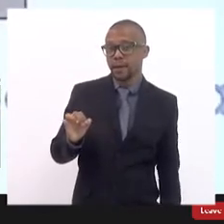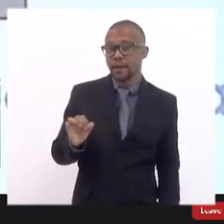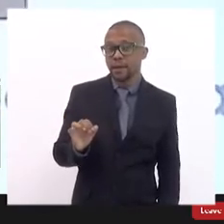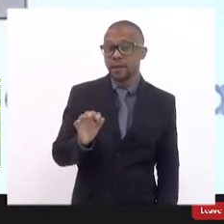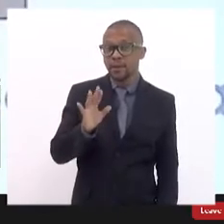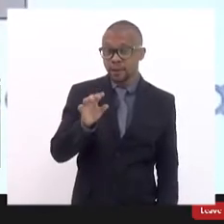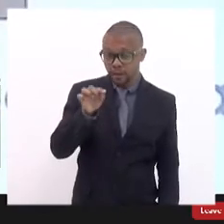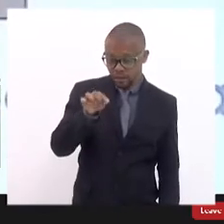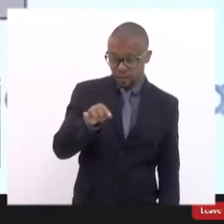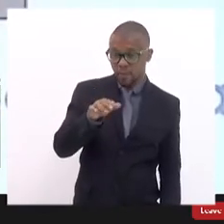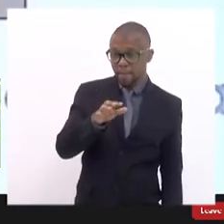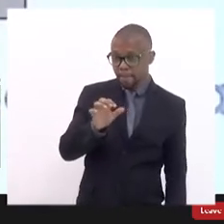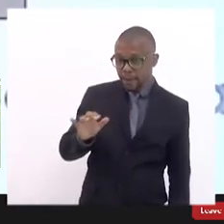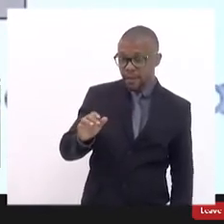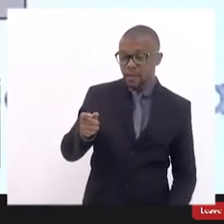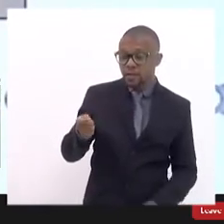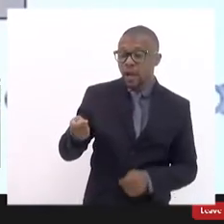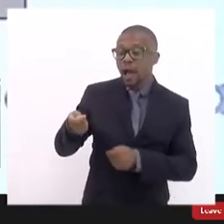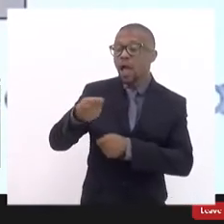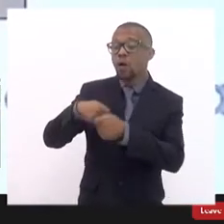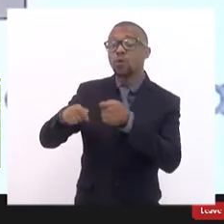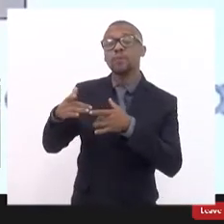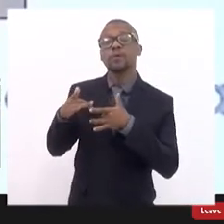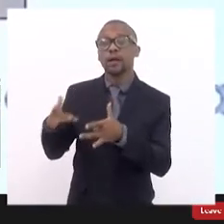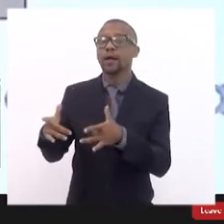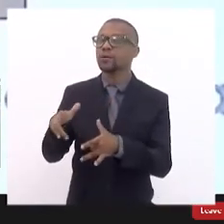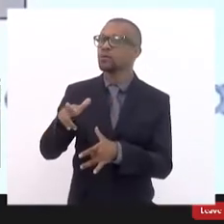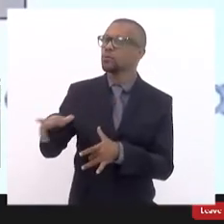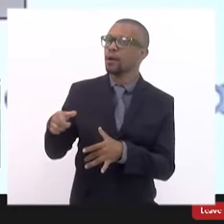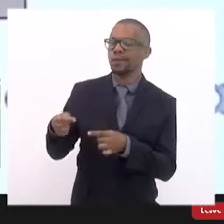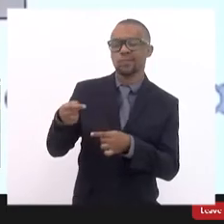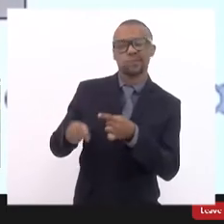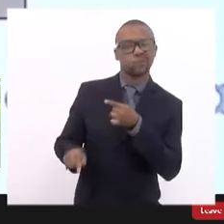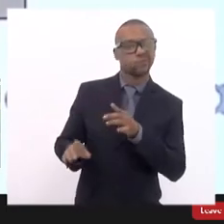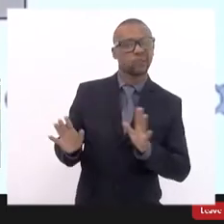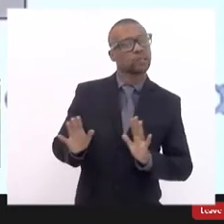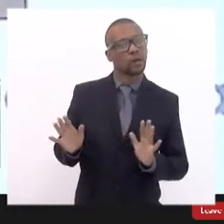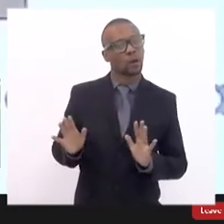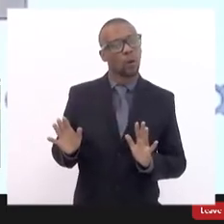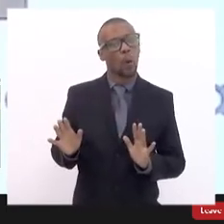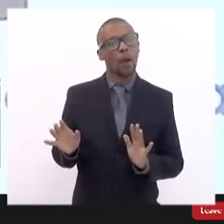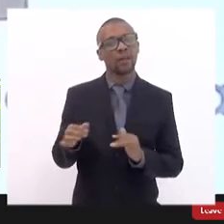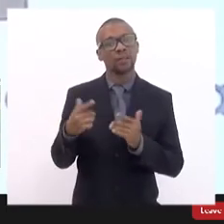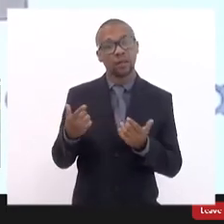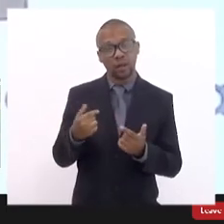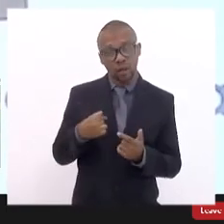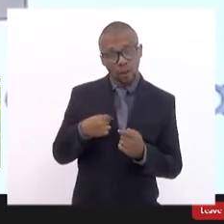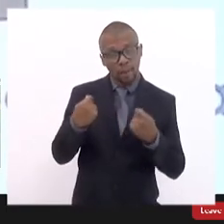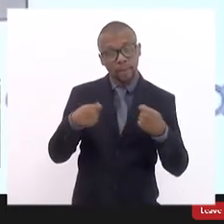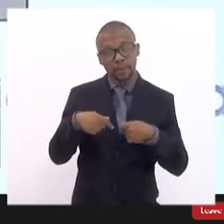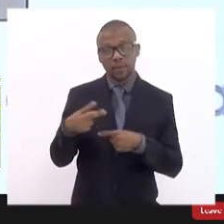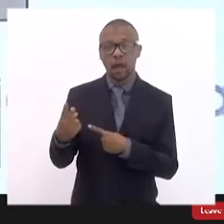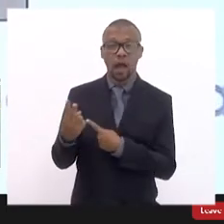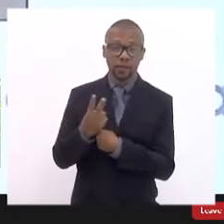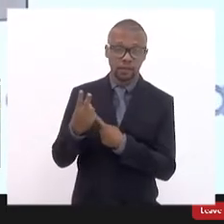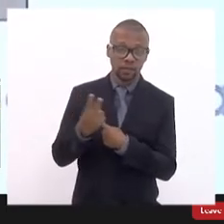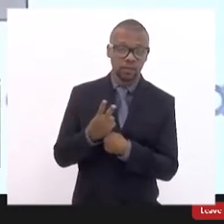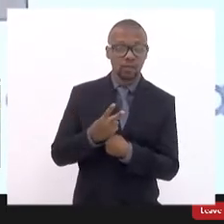economia solidária. O MEI não está dentro do escopo da economia solidária. Então, eu tenho que ser atendido